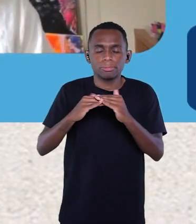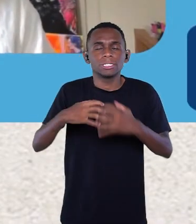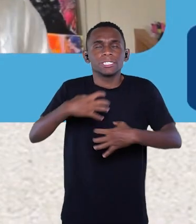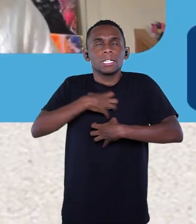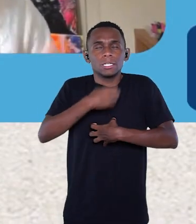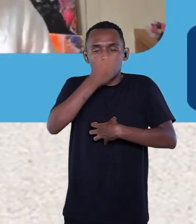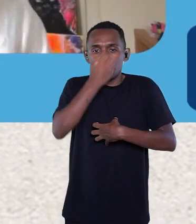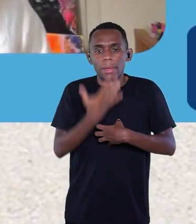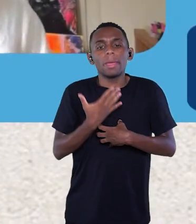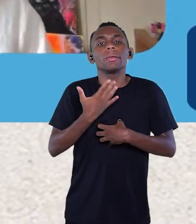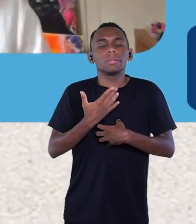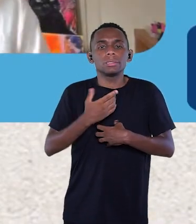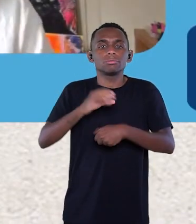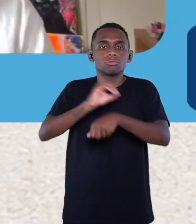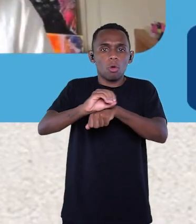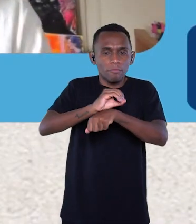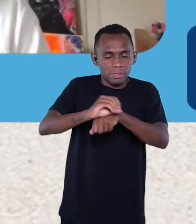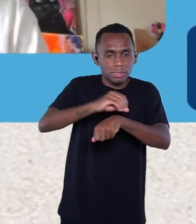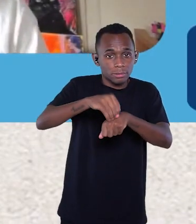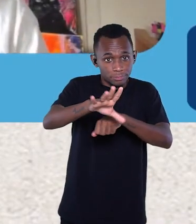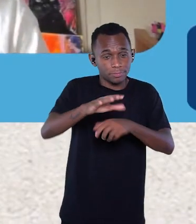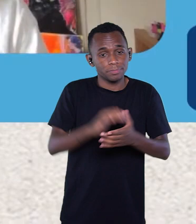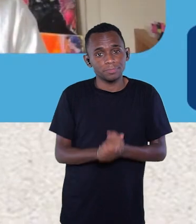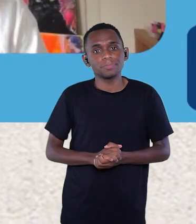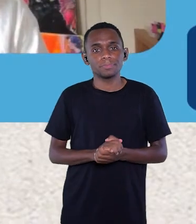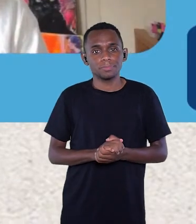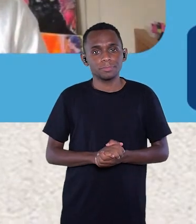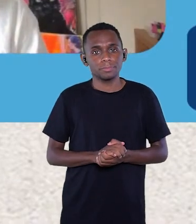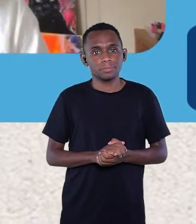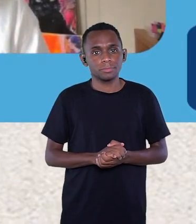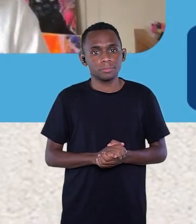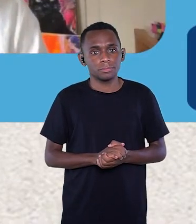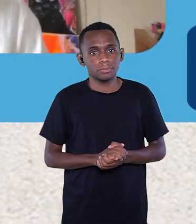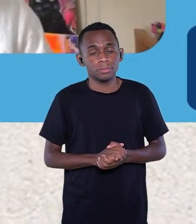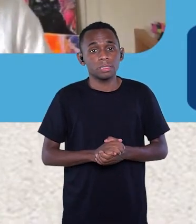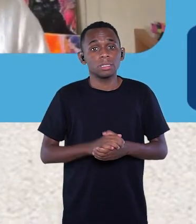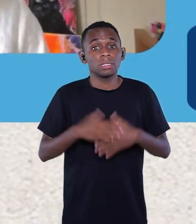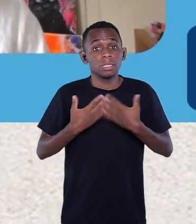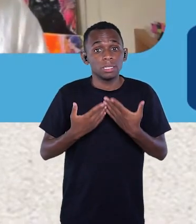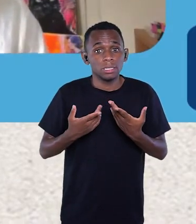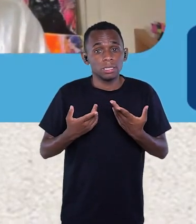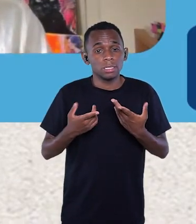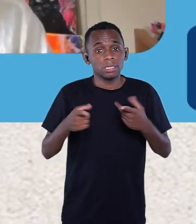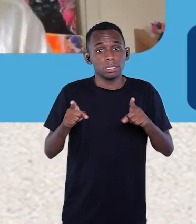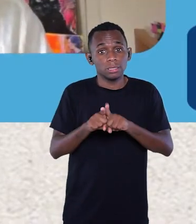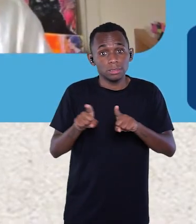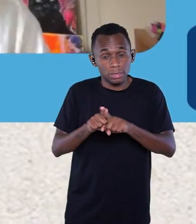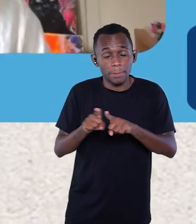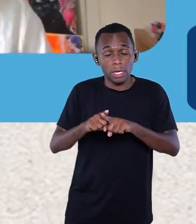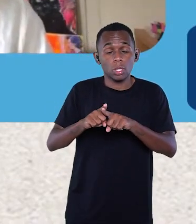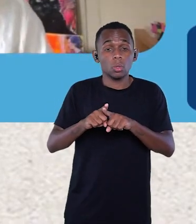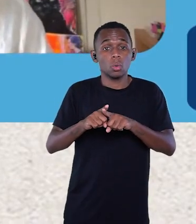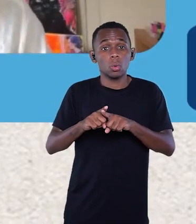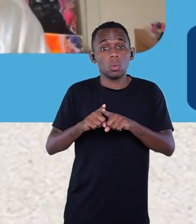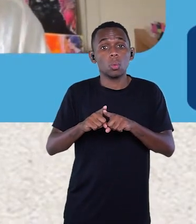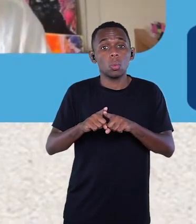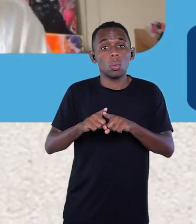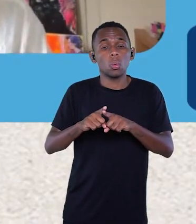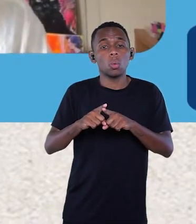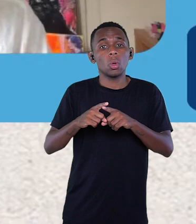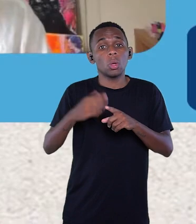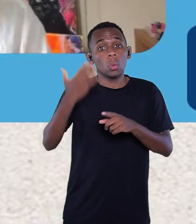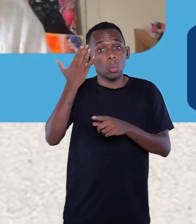né? Dando Uhum. essas oficinas e tal, assim. E no... Consultório E da eu rua. isso, eu me